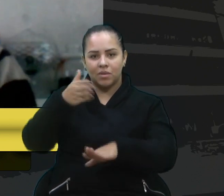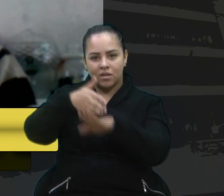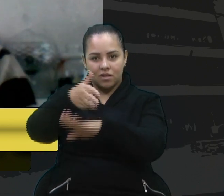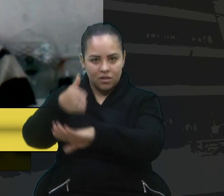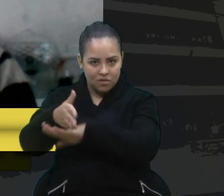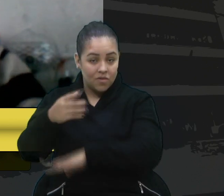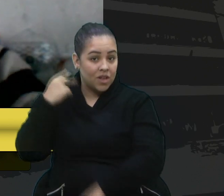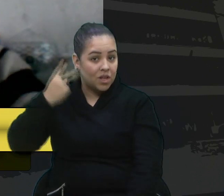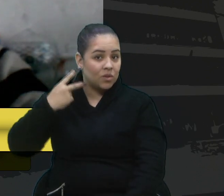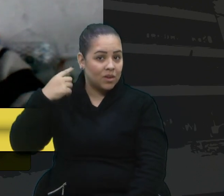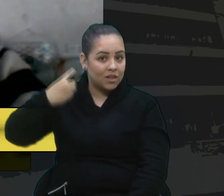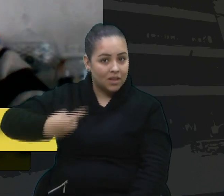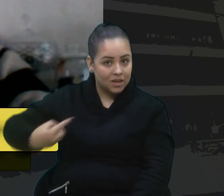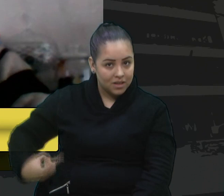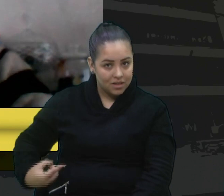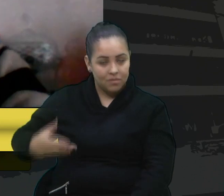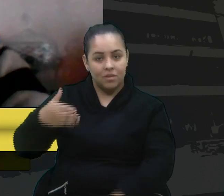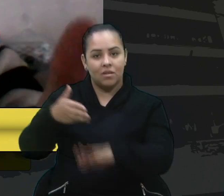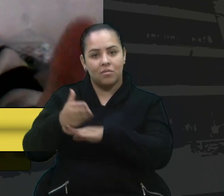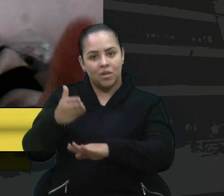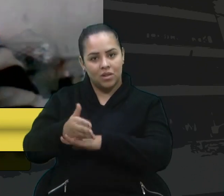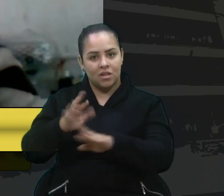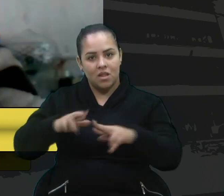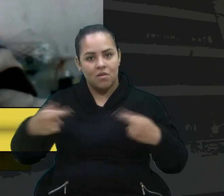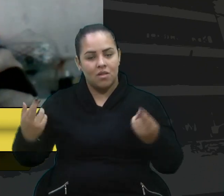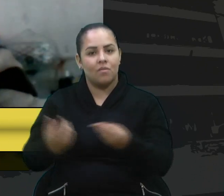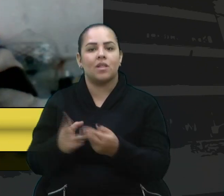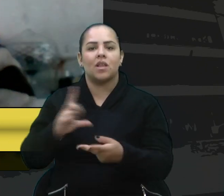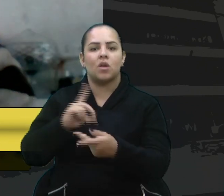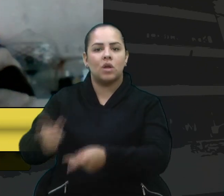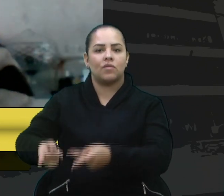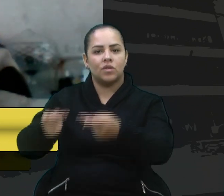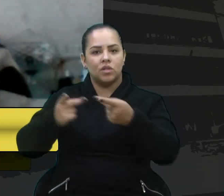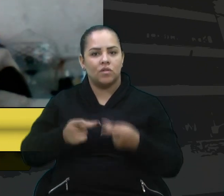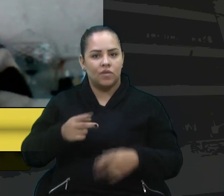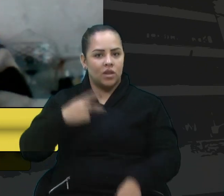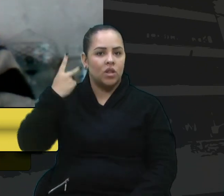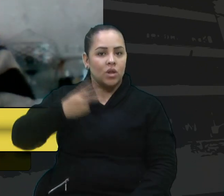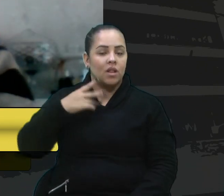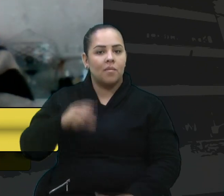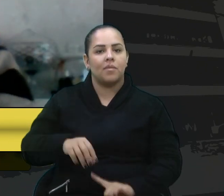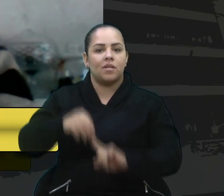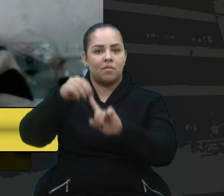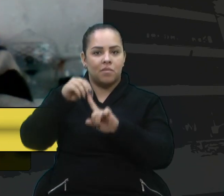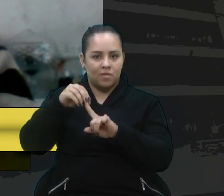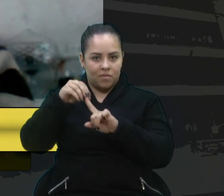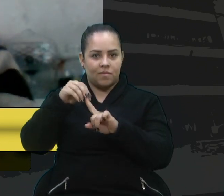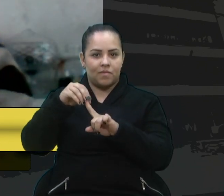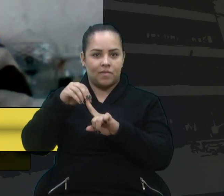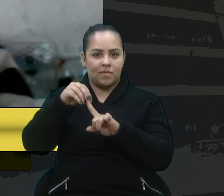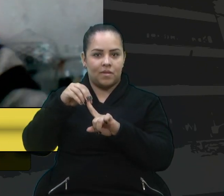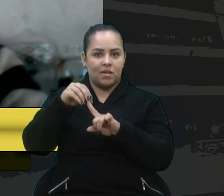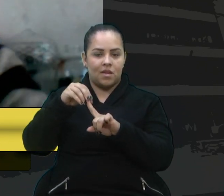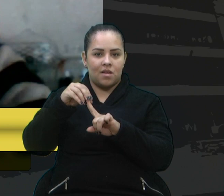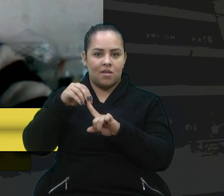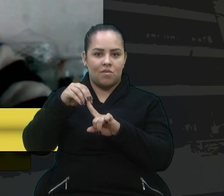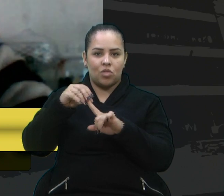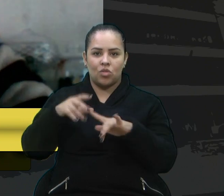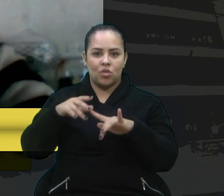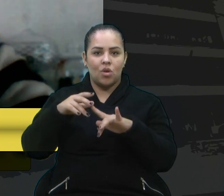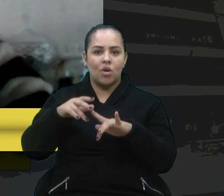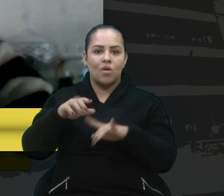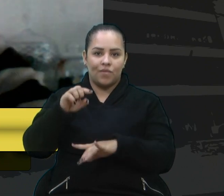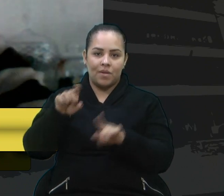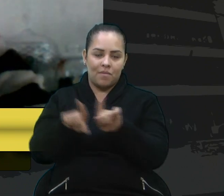estar comandando essa reunião, e fica o convite aos demais vereadores e principalmente a você, Felipe, que se puder estar presente às 14 horas